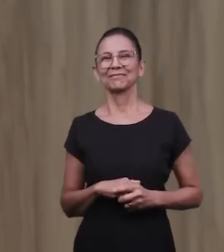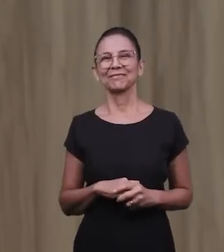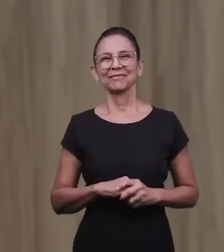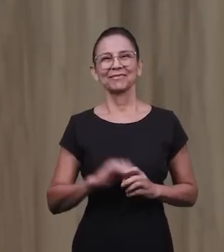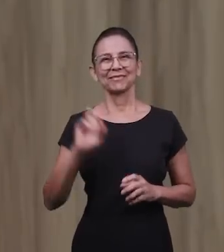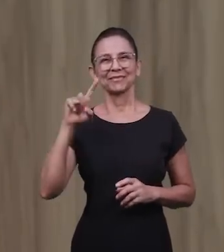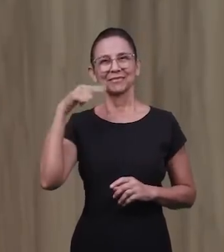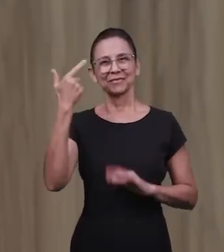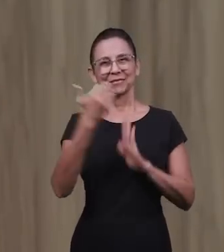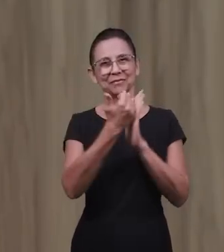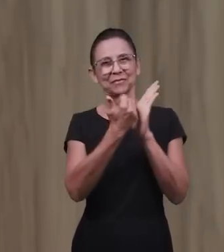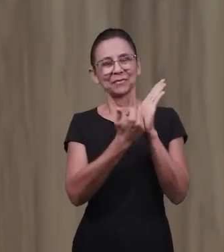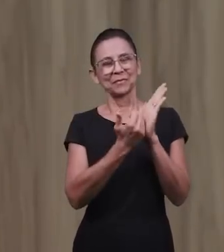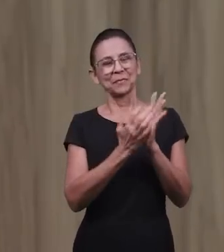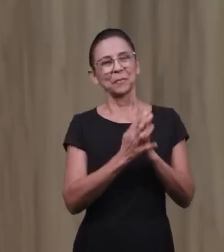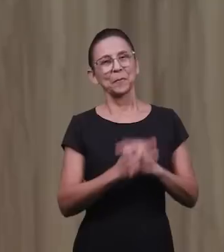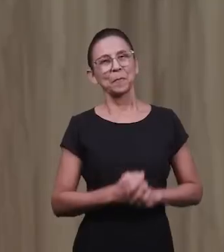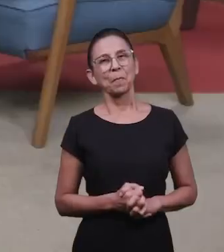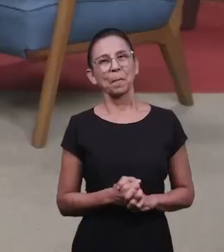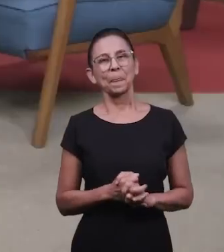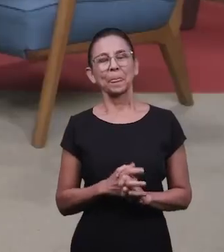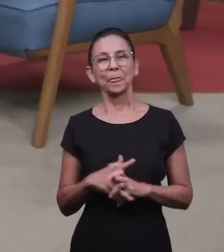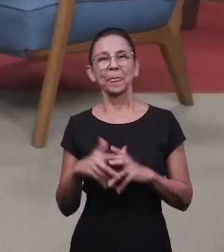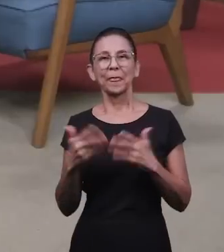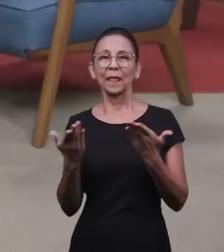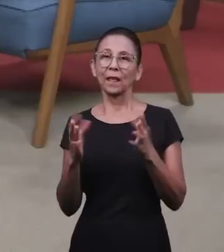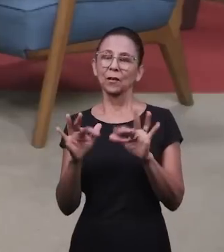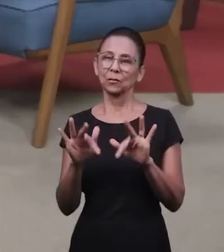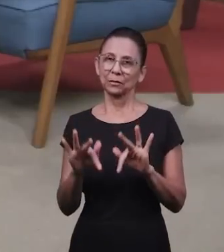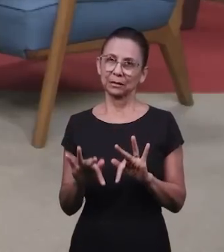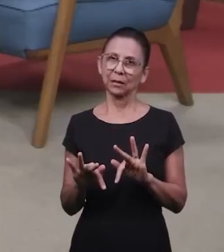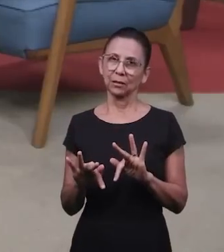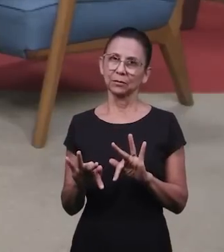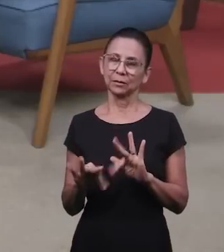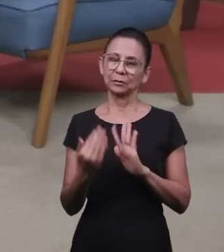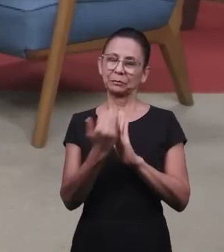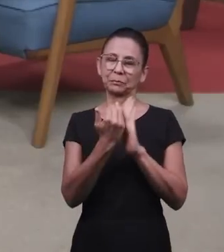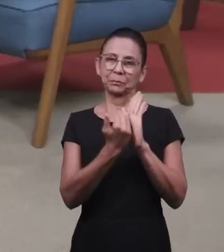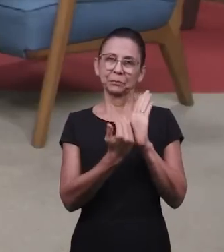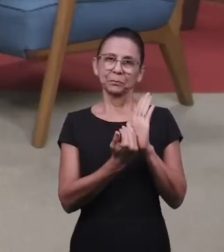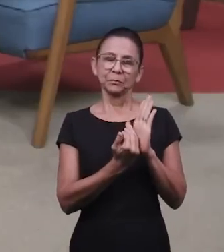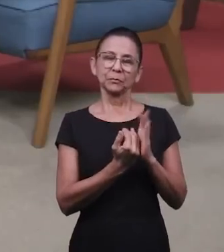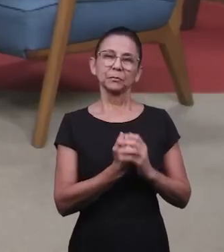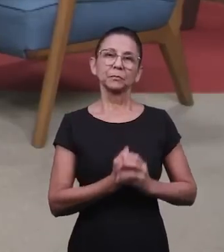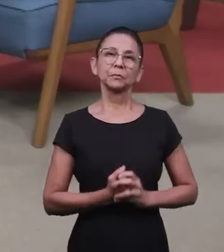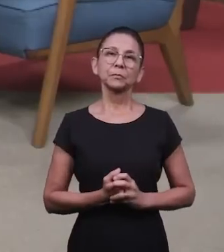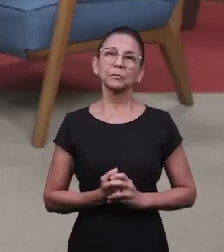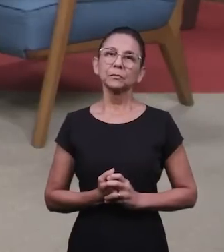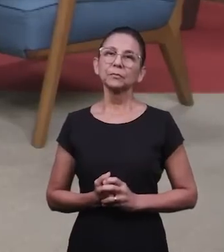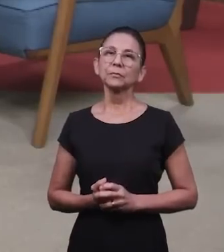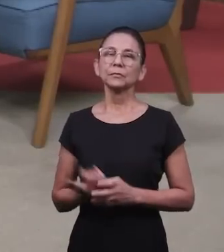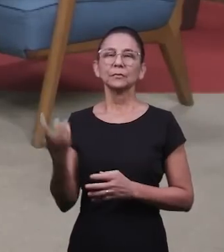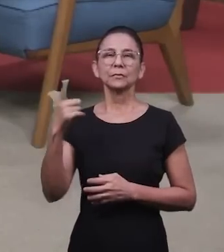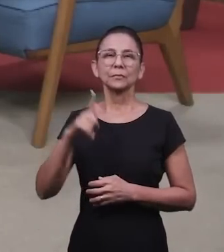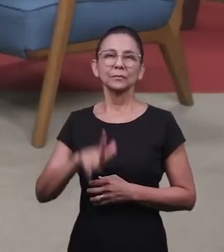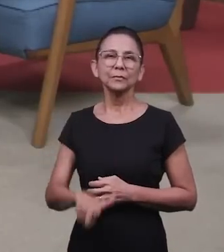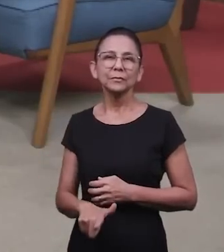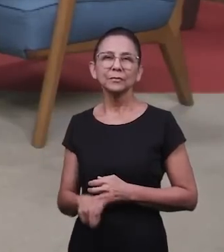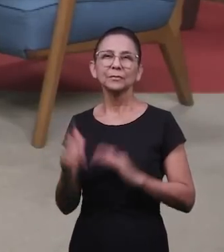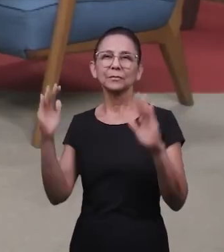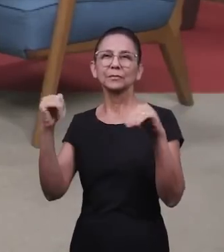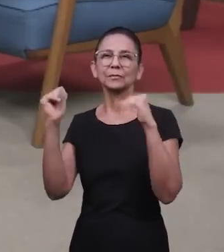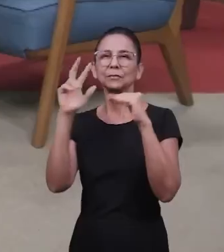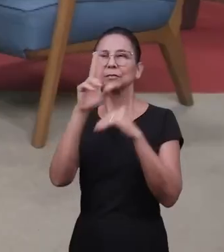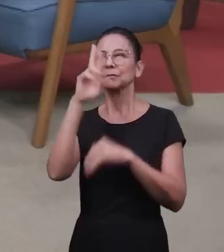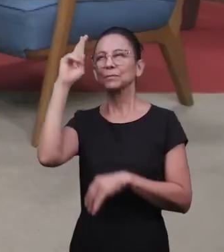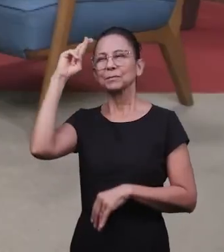é o assunto que vamos abordar na próxima edição. Estamos chegando assim ao final desta edição. Mais uma